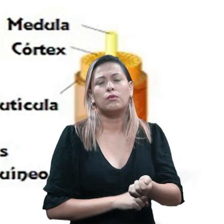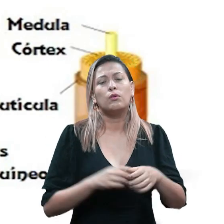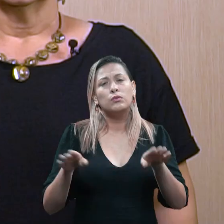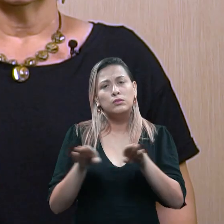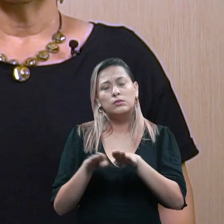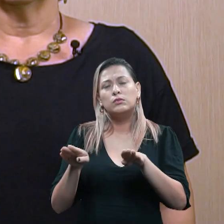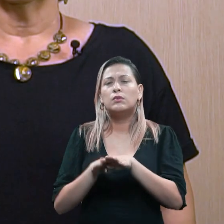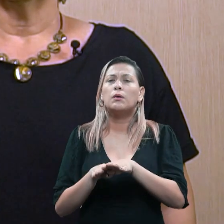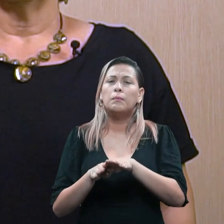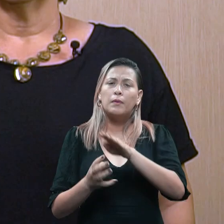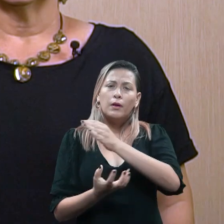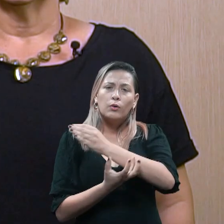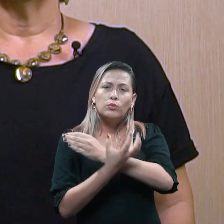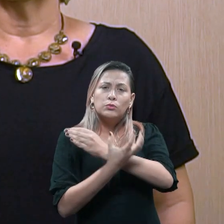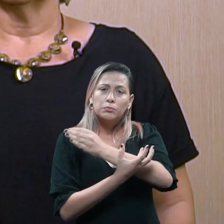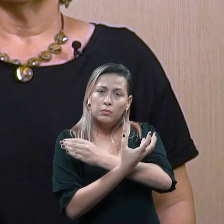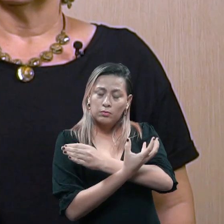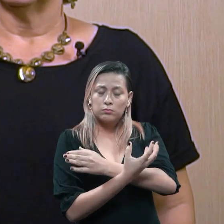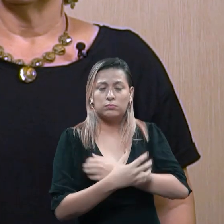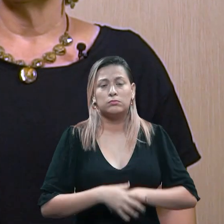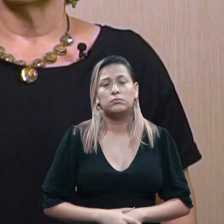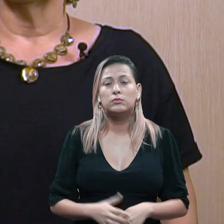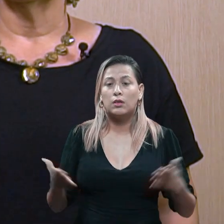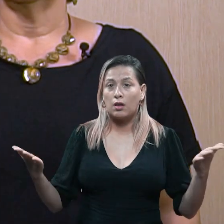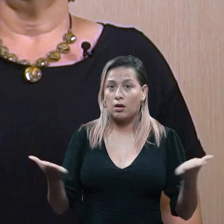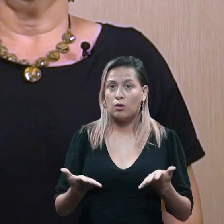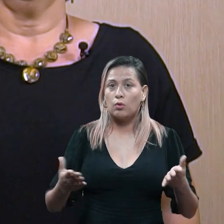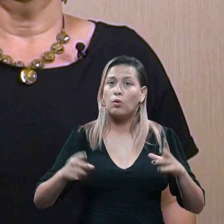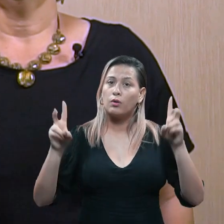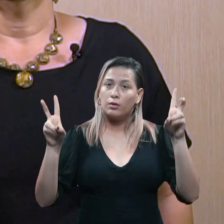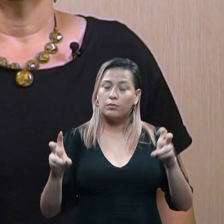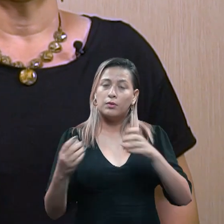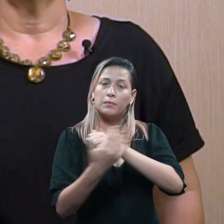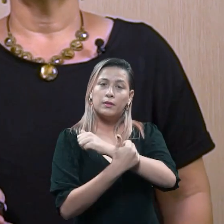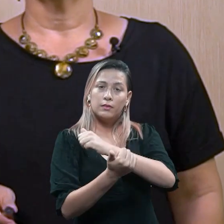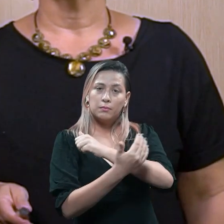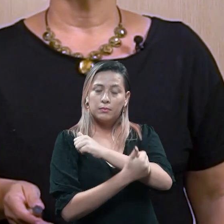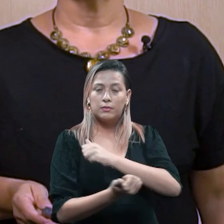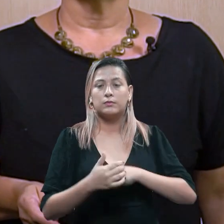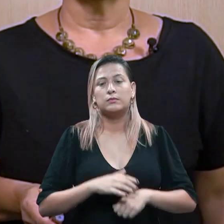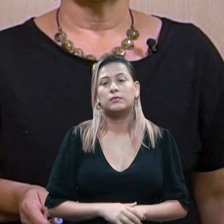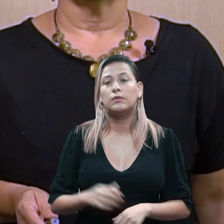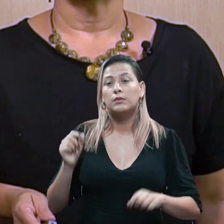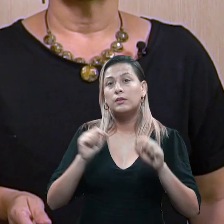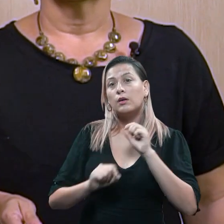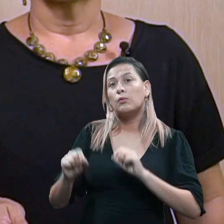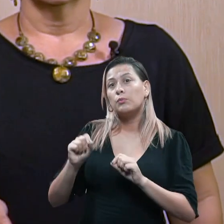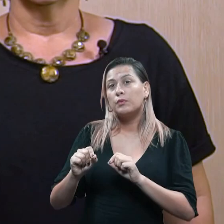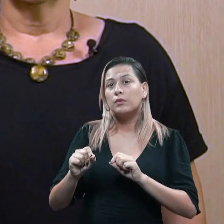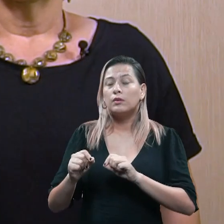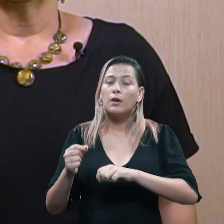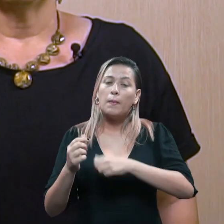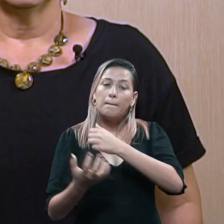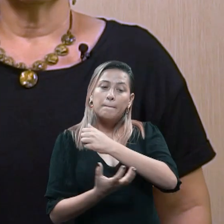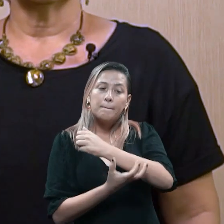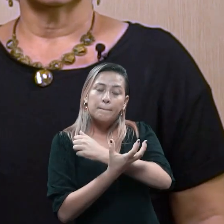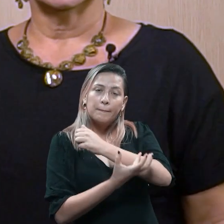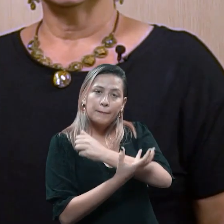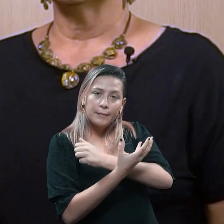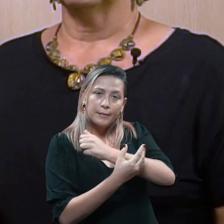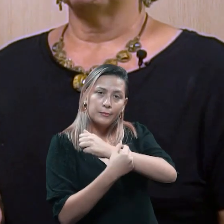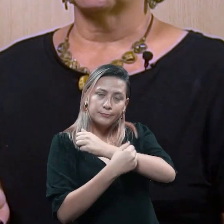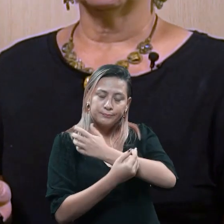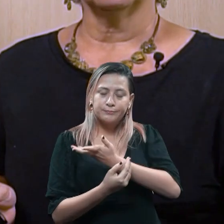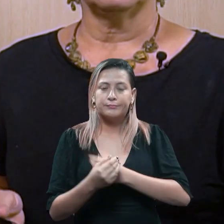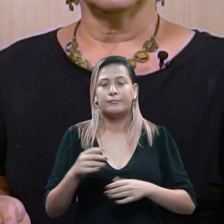pelos. Nesse módulo abordaremos o tema depilação, então o nosso objeto de estudo são os pelos. Os pelos,